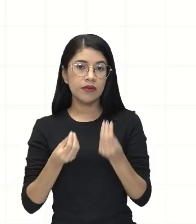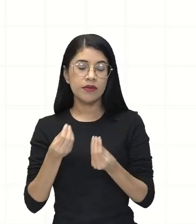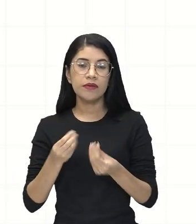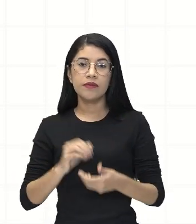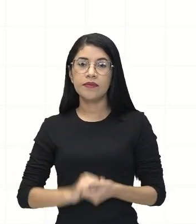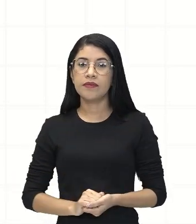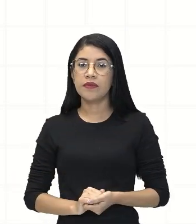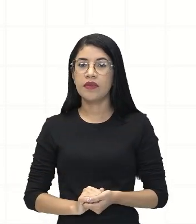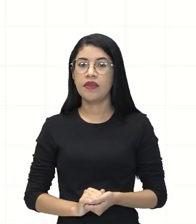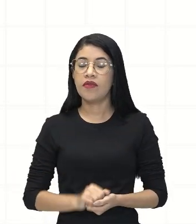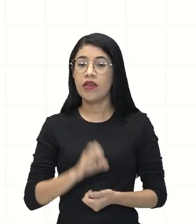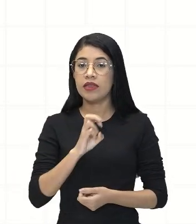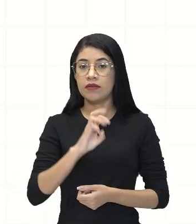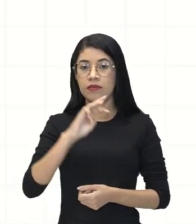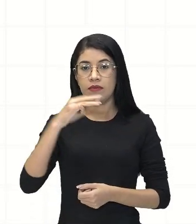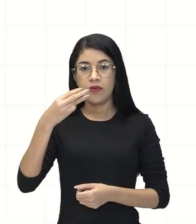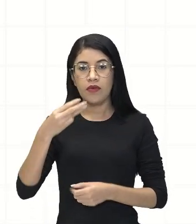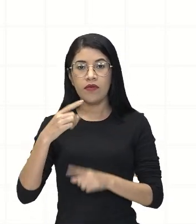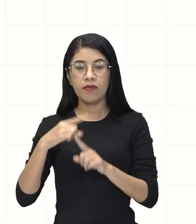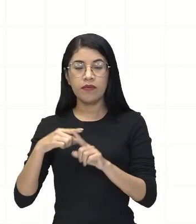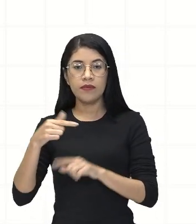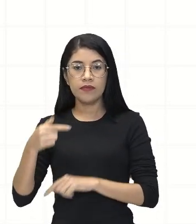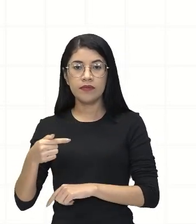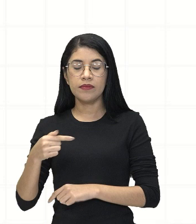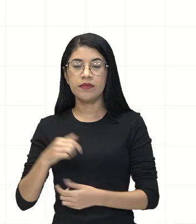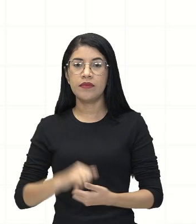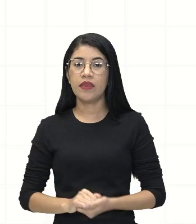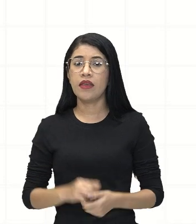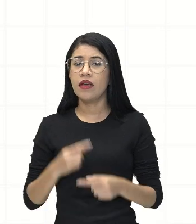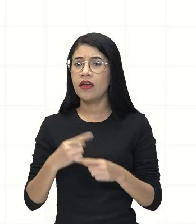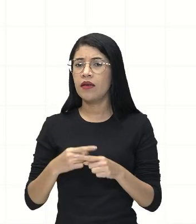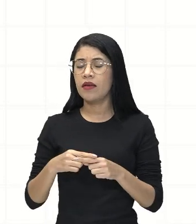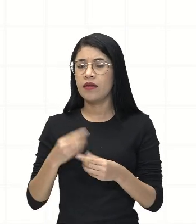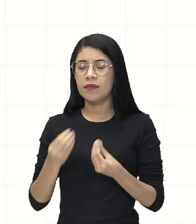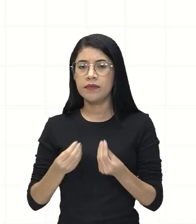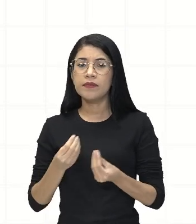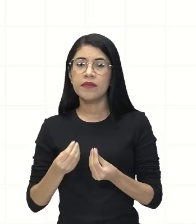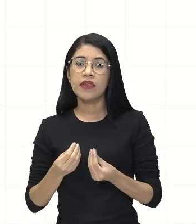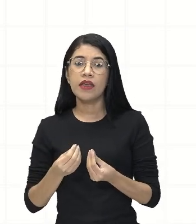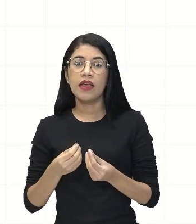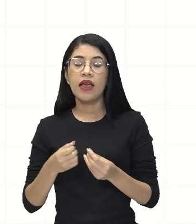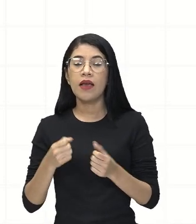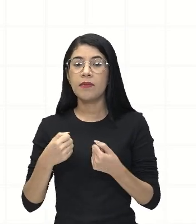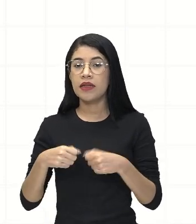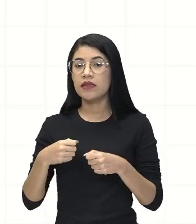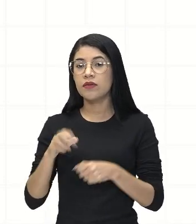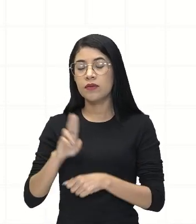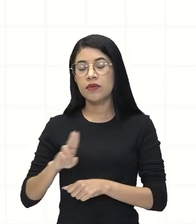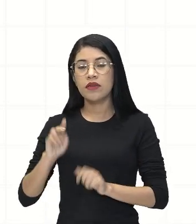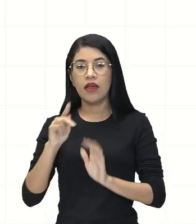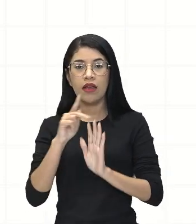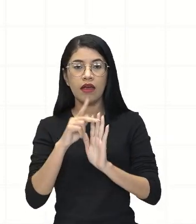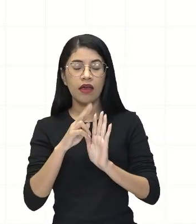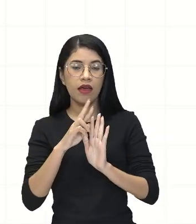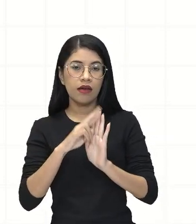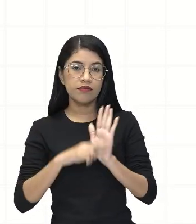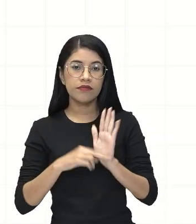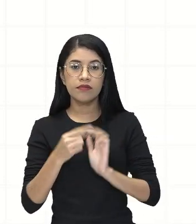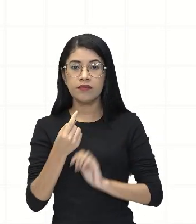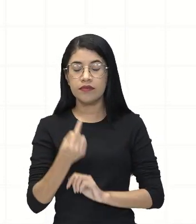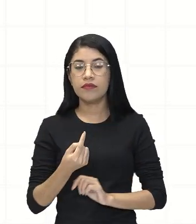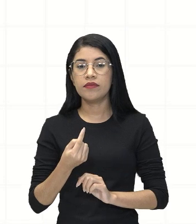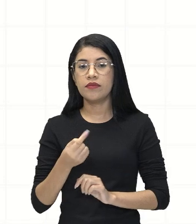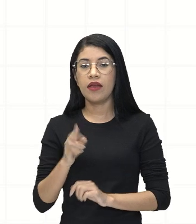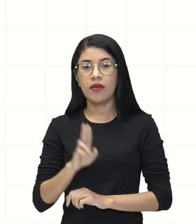De tal forma que fique igual ao índice. Por quê? Porque eu vou querer usar a propriedade 1. tá bom? Então, ó, utilizando a propriedade